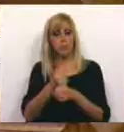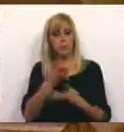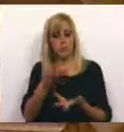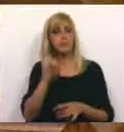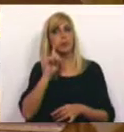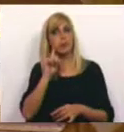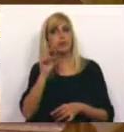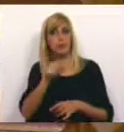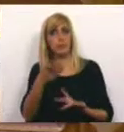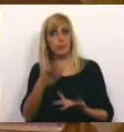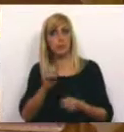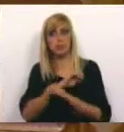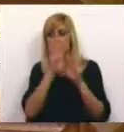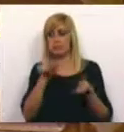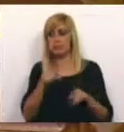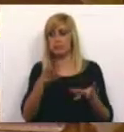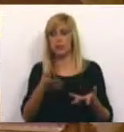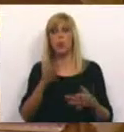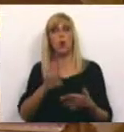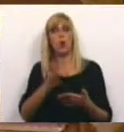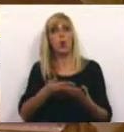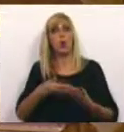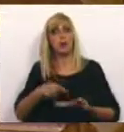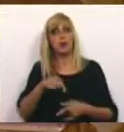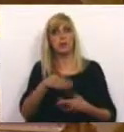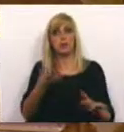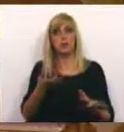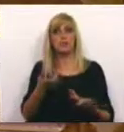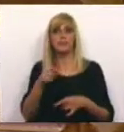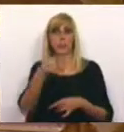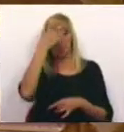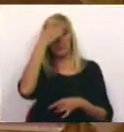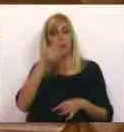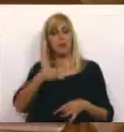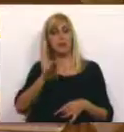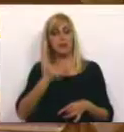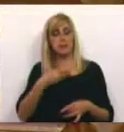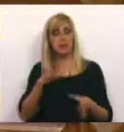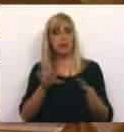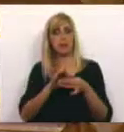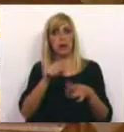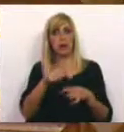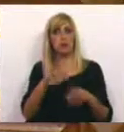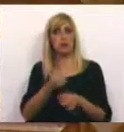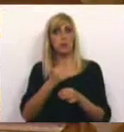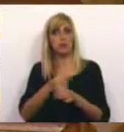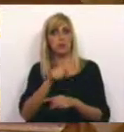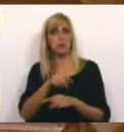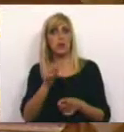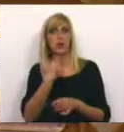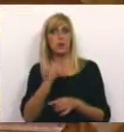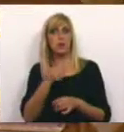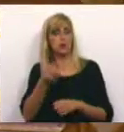Seria importante que nos esclarecesse ou que nos desse a posição do PSD sobre estas matérias laborais, sem